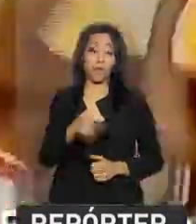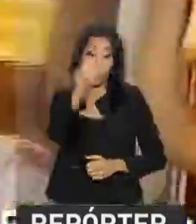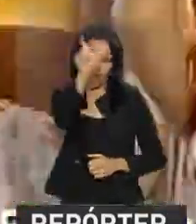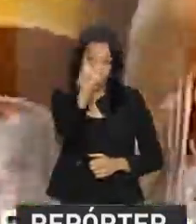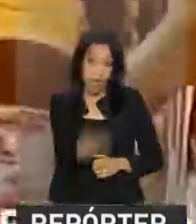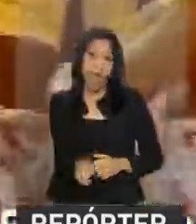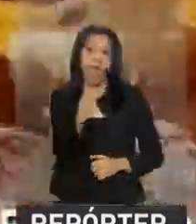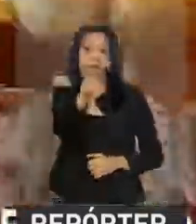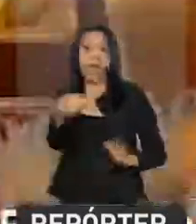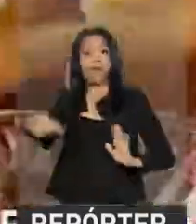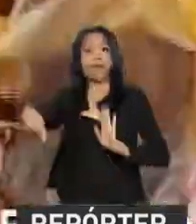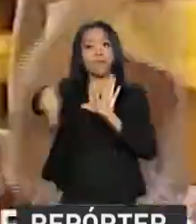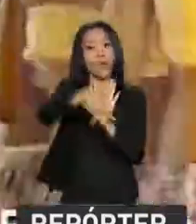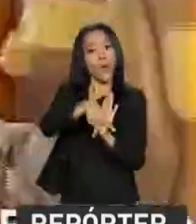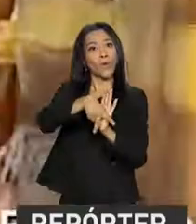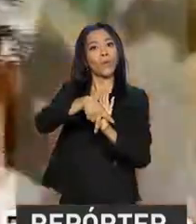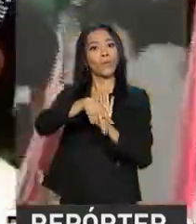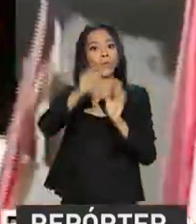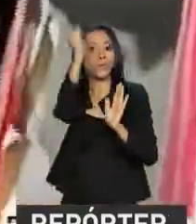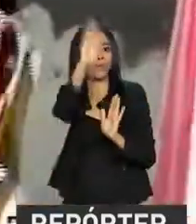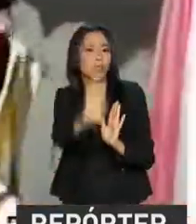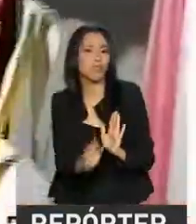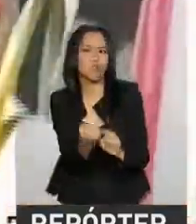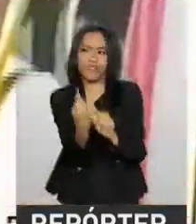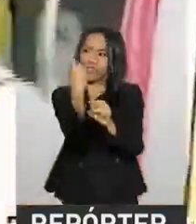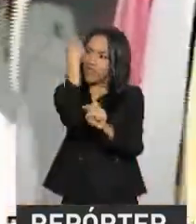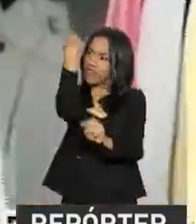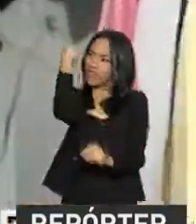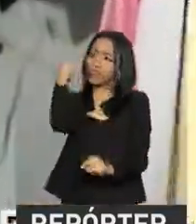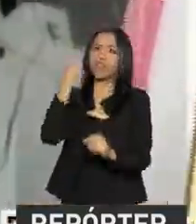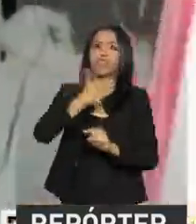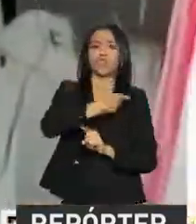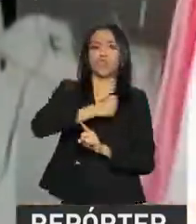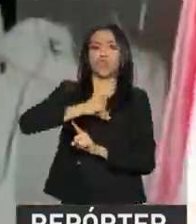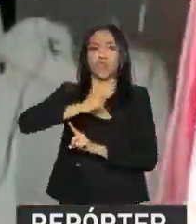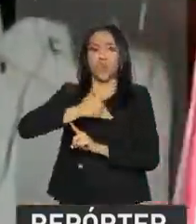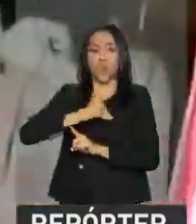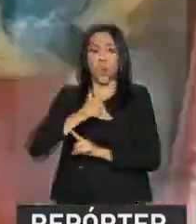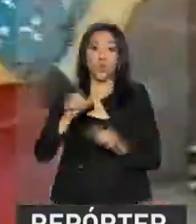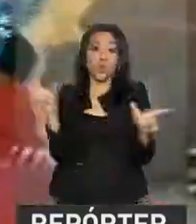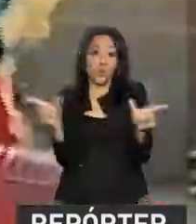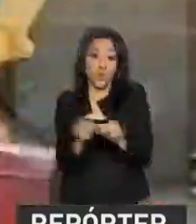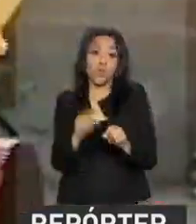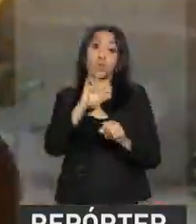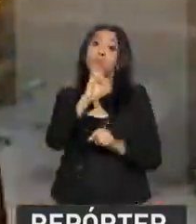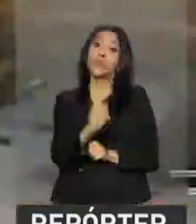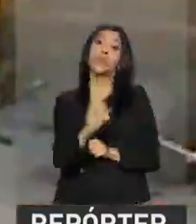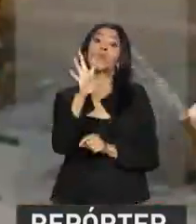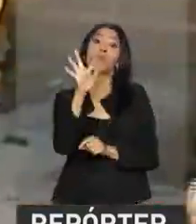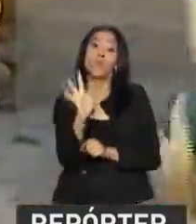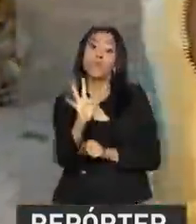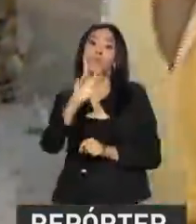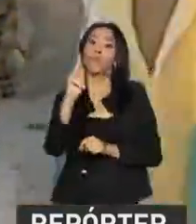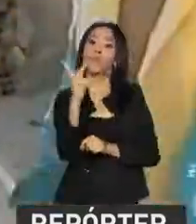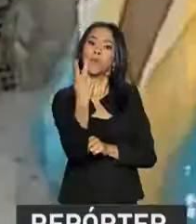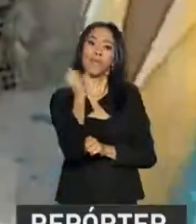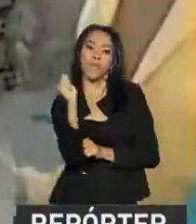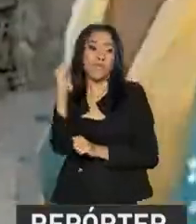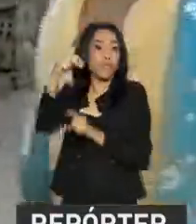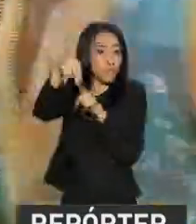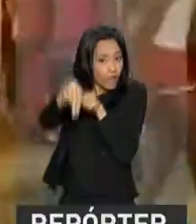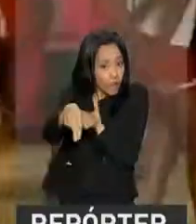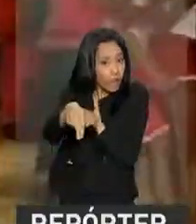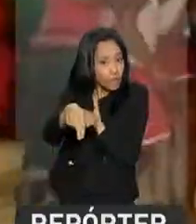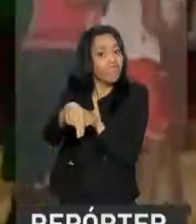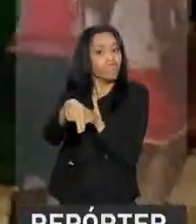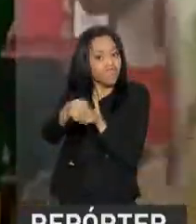Considerado patrimônio cultural do Brasil desde 2011 pelo Instituto do Patrimônio Histórico e Artístico Nacional, IFAM,